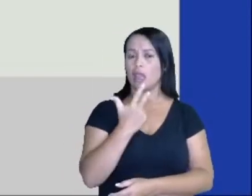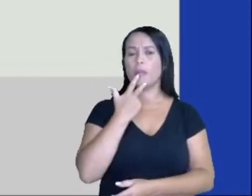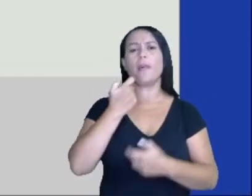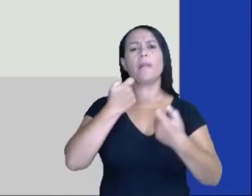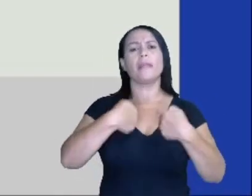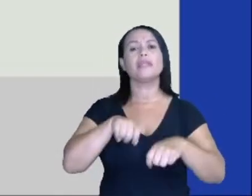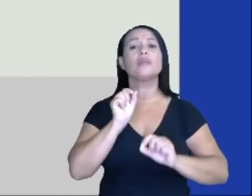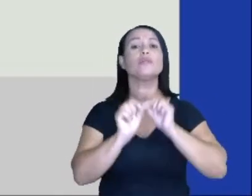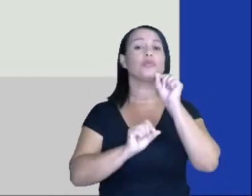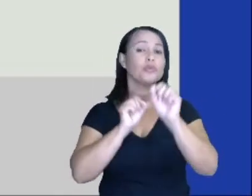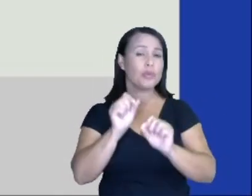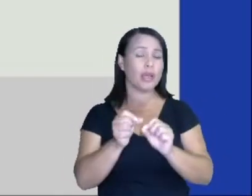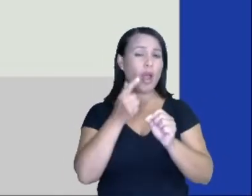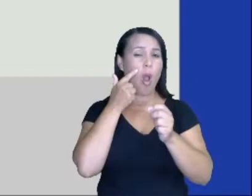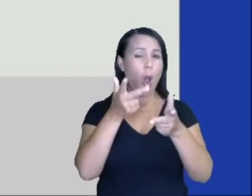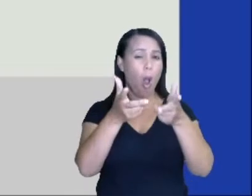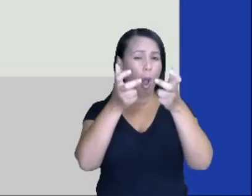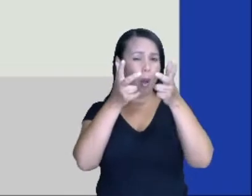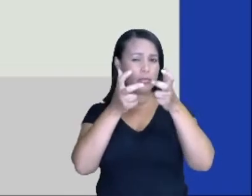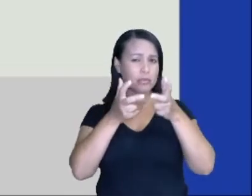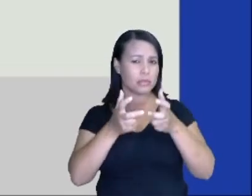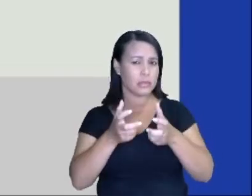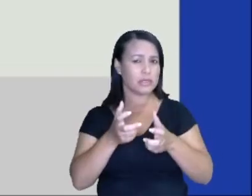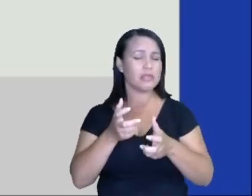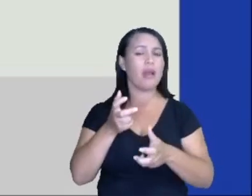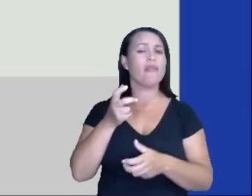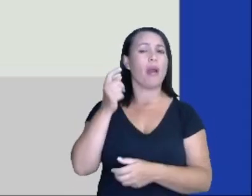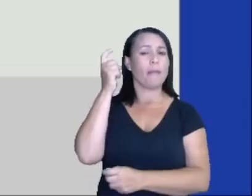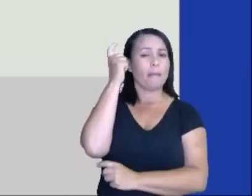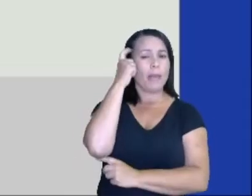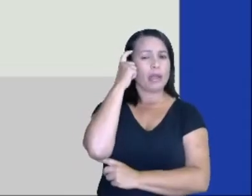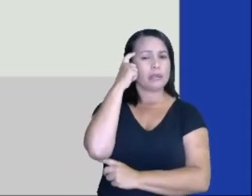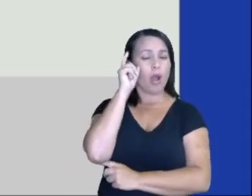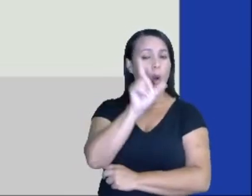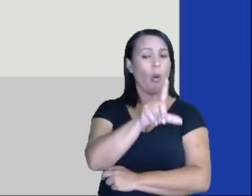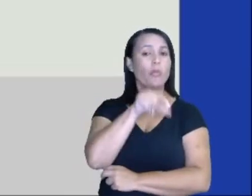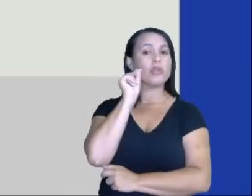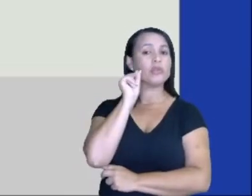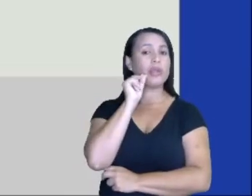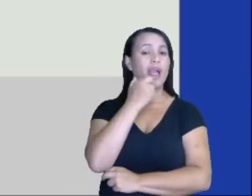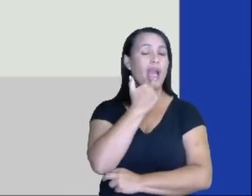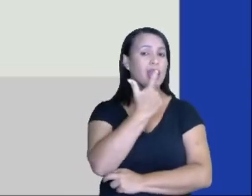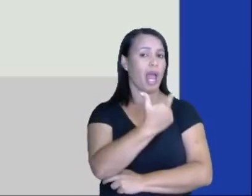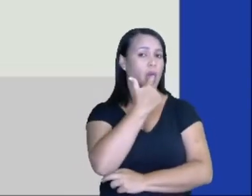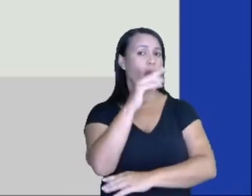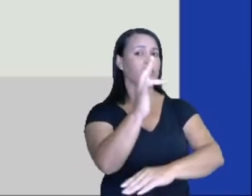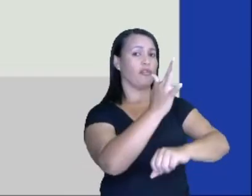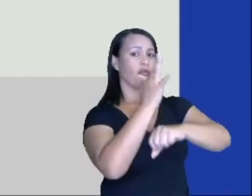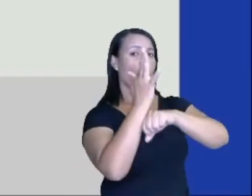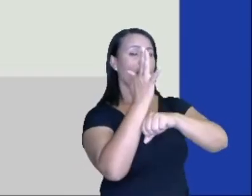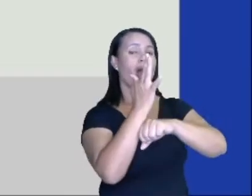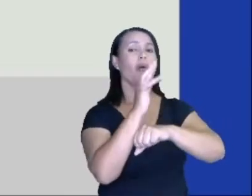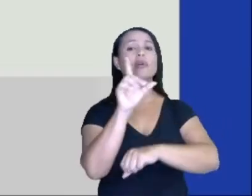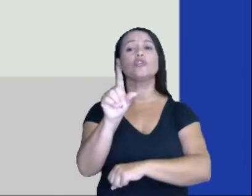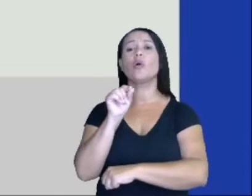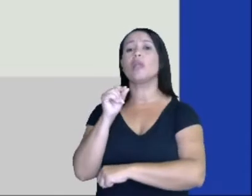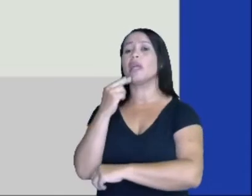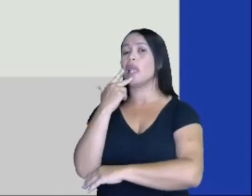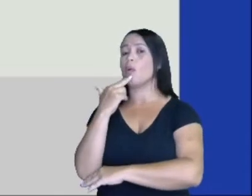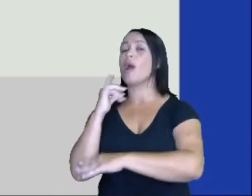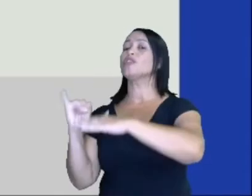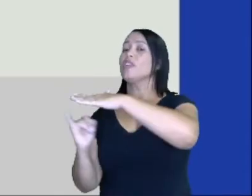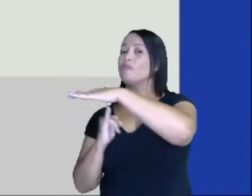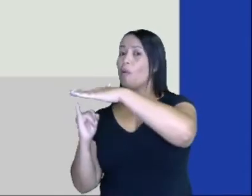que fazer essas reflexões, com o objetivo de escolher entre a linguagem formal e a